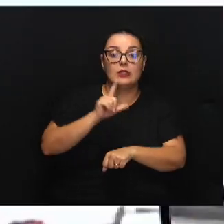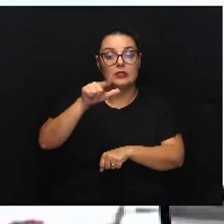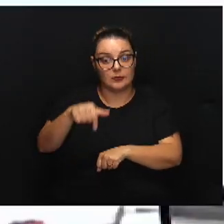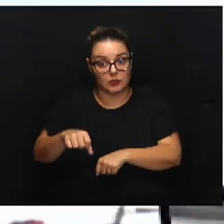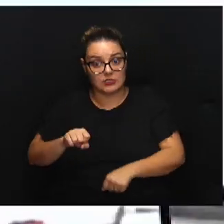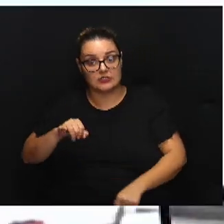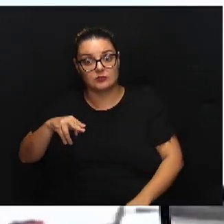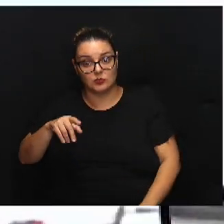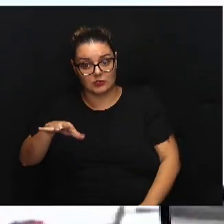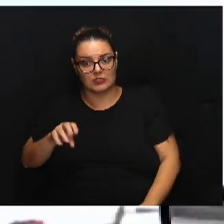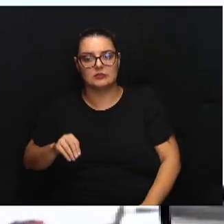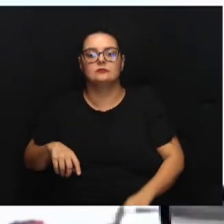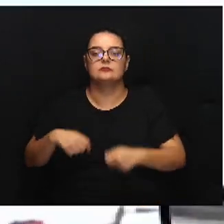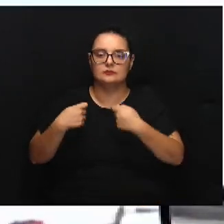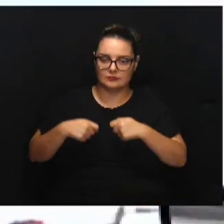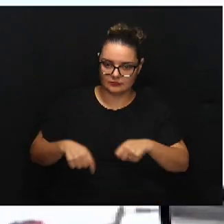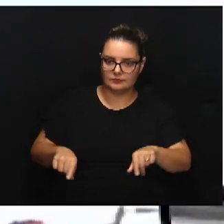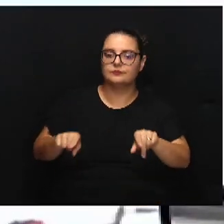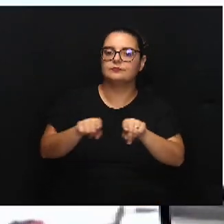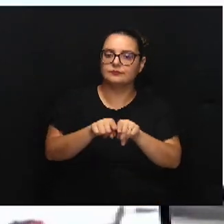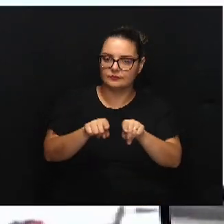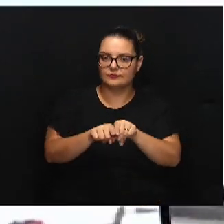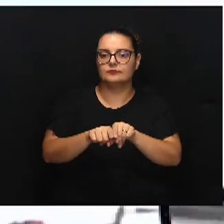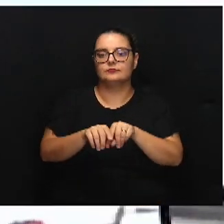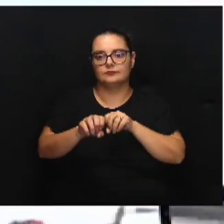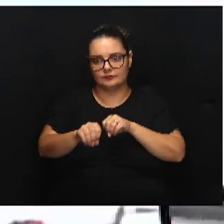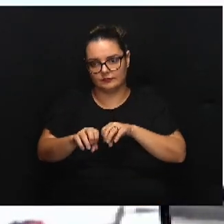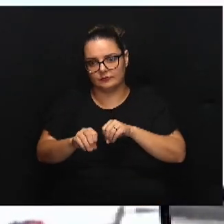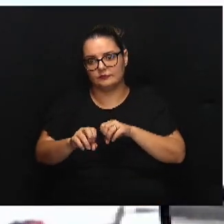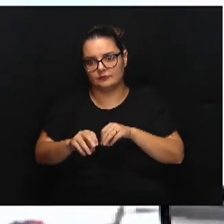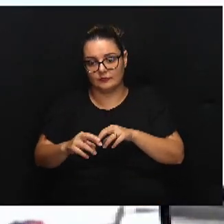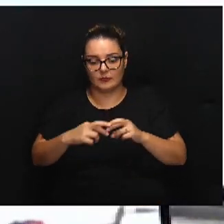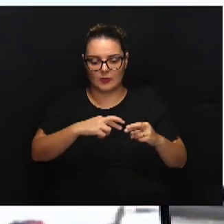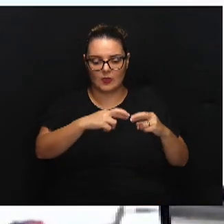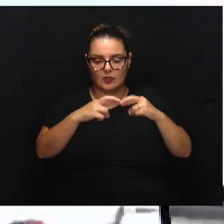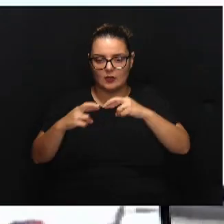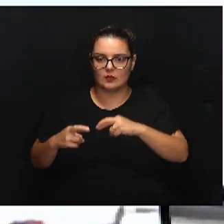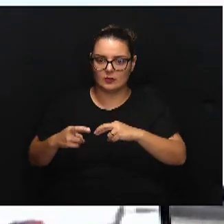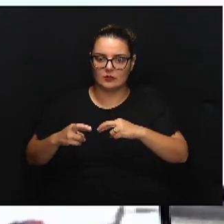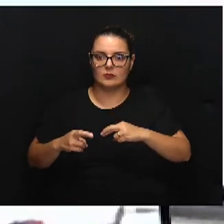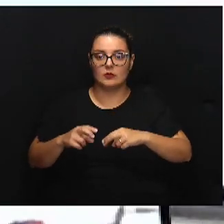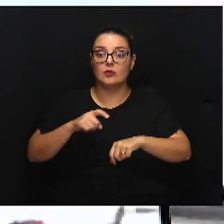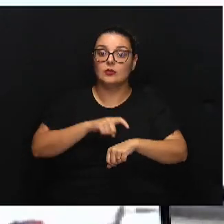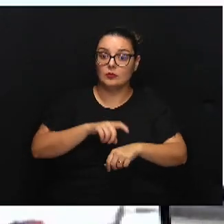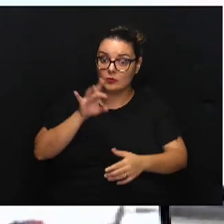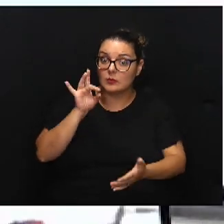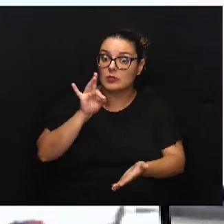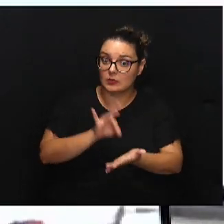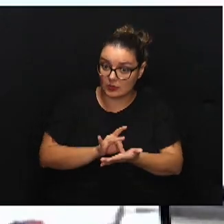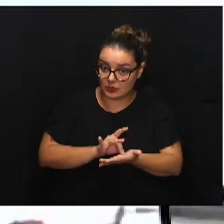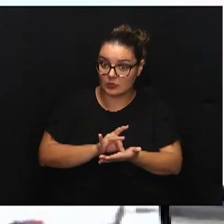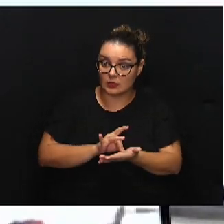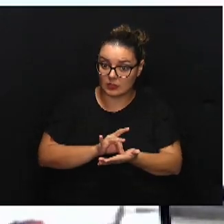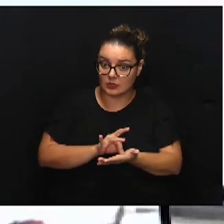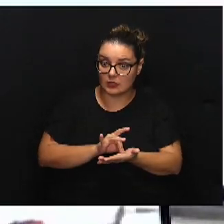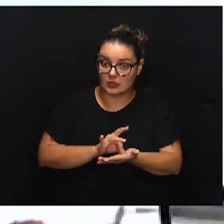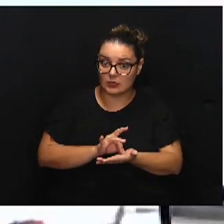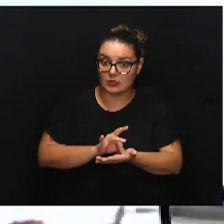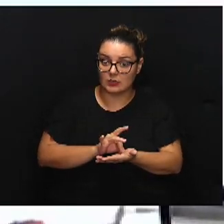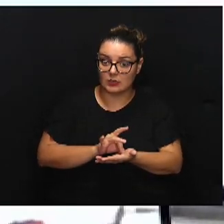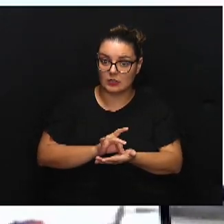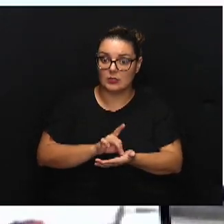simulação, é preciso também se formar sob supervisão nas situações reais. Então,